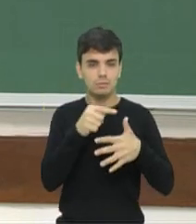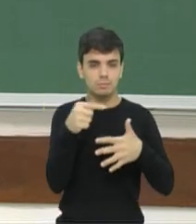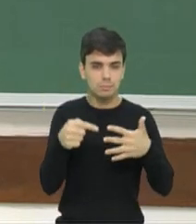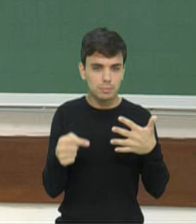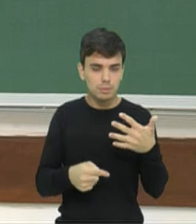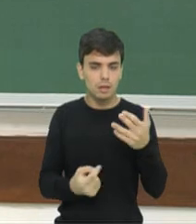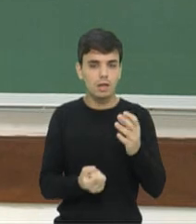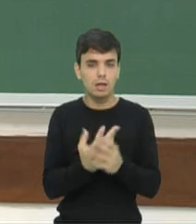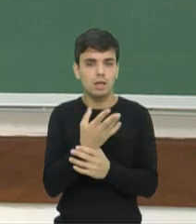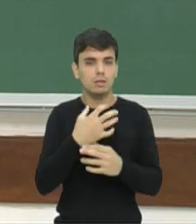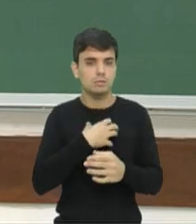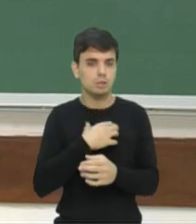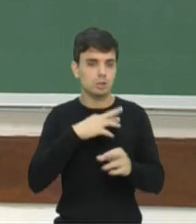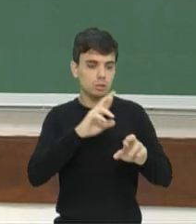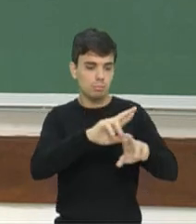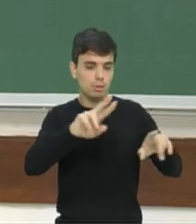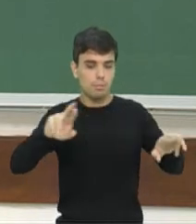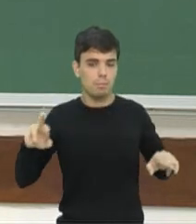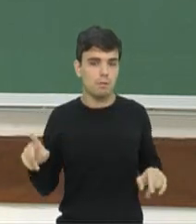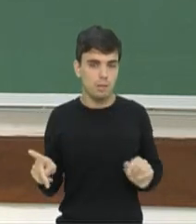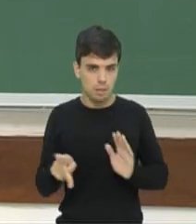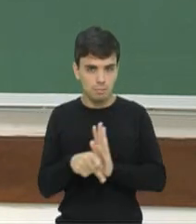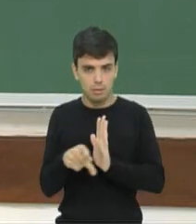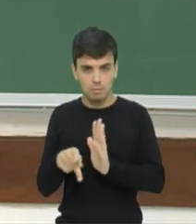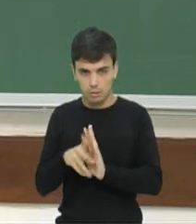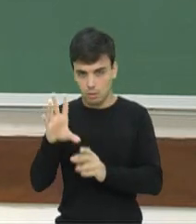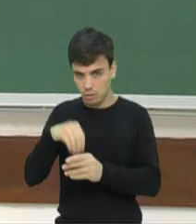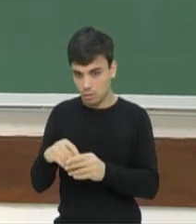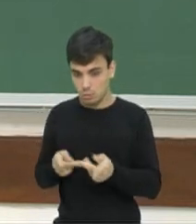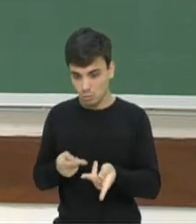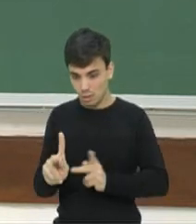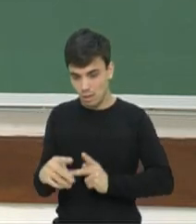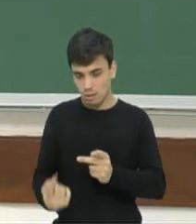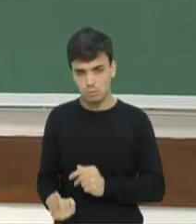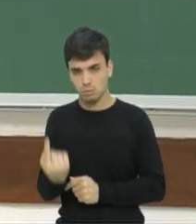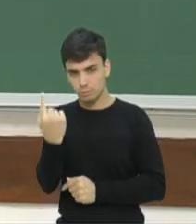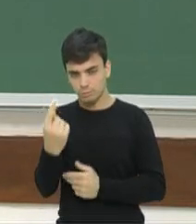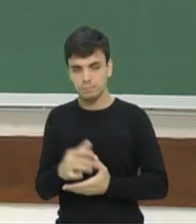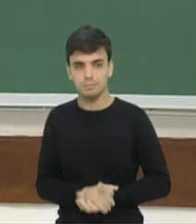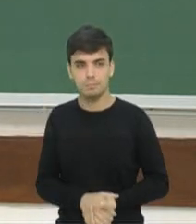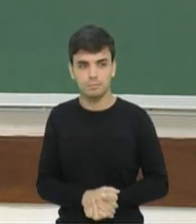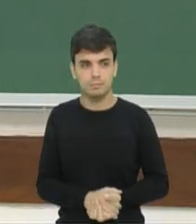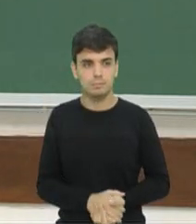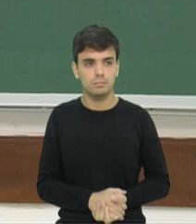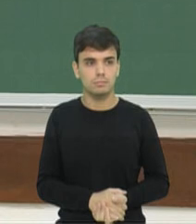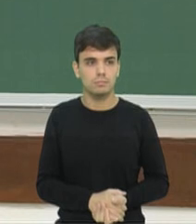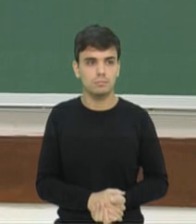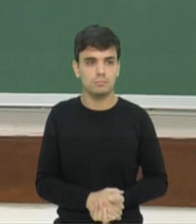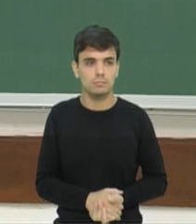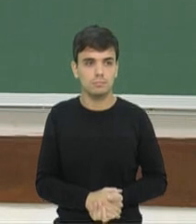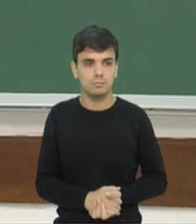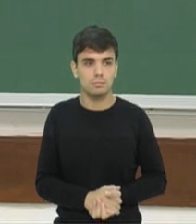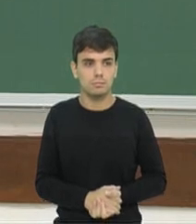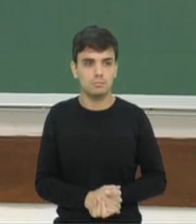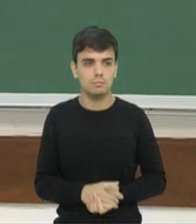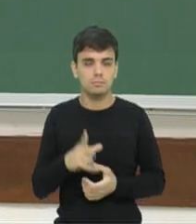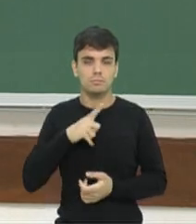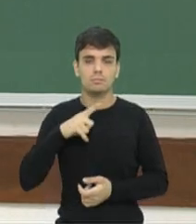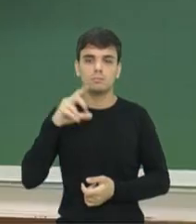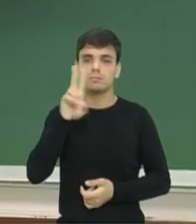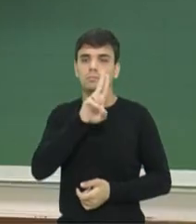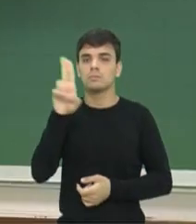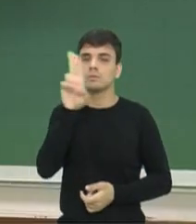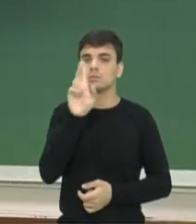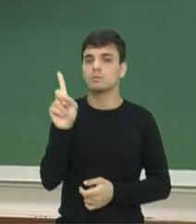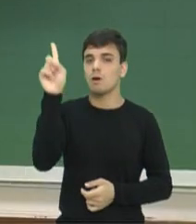criando vários estilos distintos, diferentes, dentro do karatê, né? Então tem todas essas ramificações. E aqui estão destacadas aqui as que